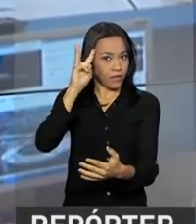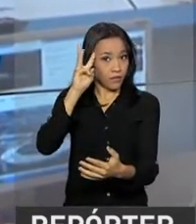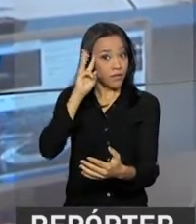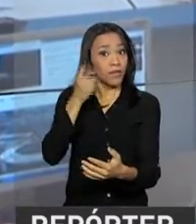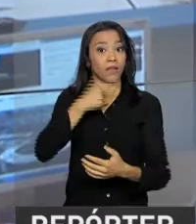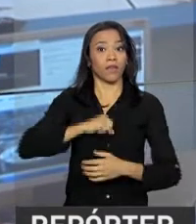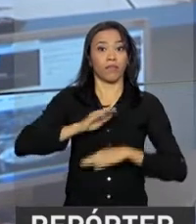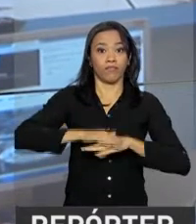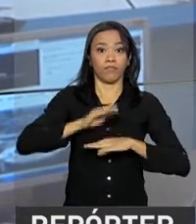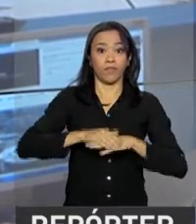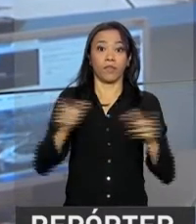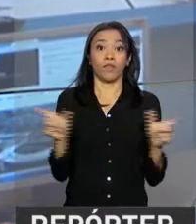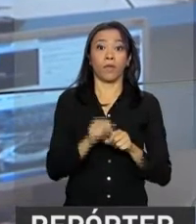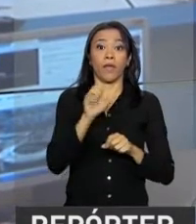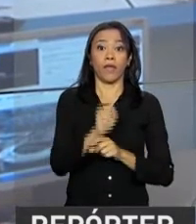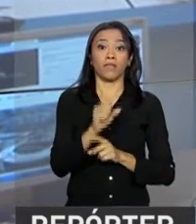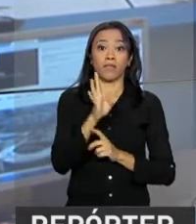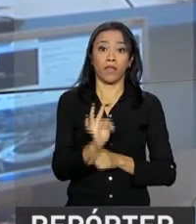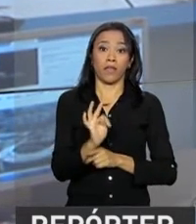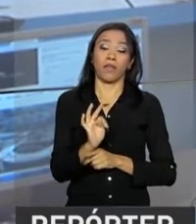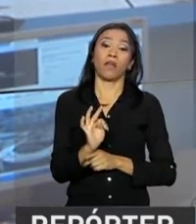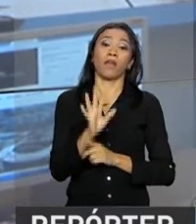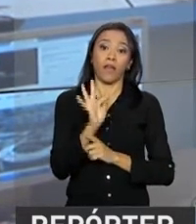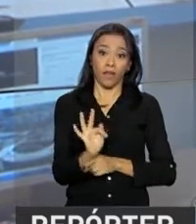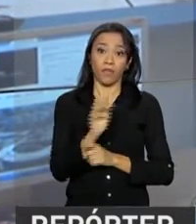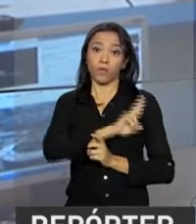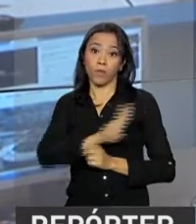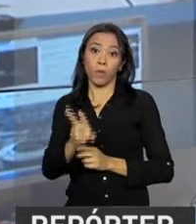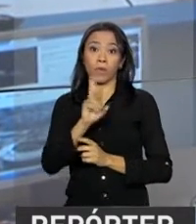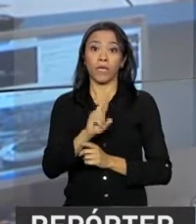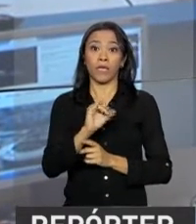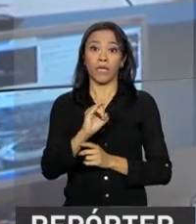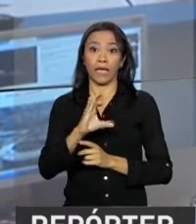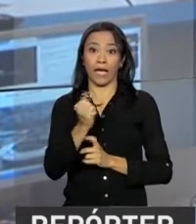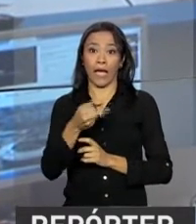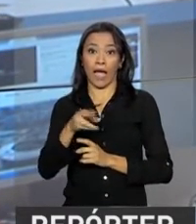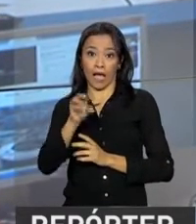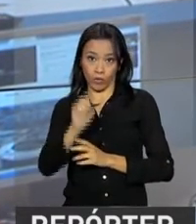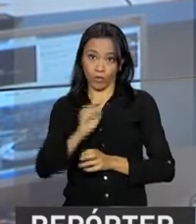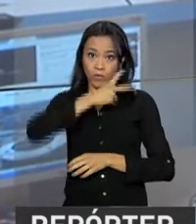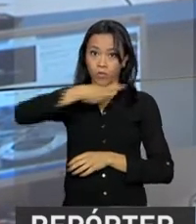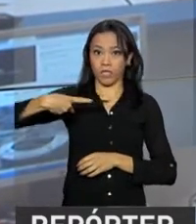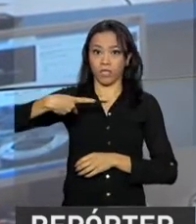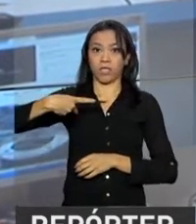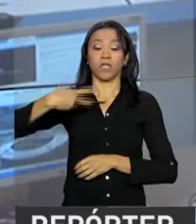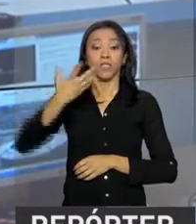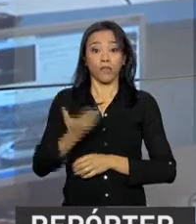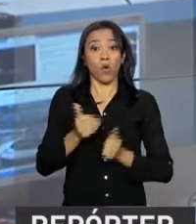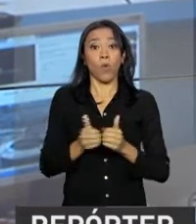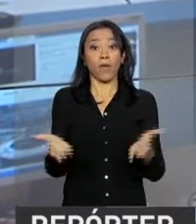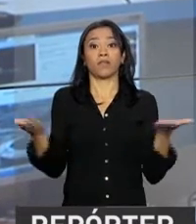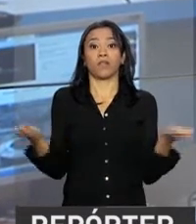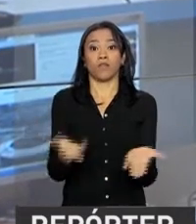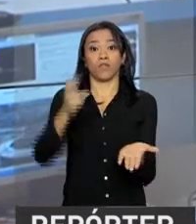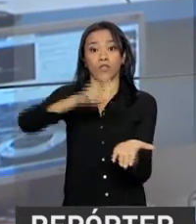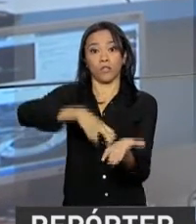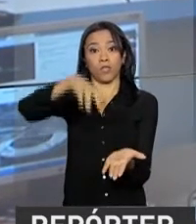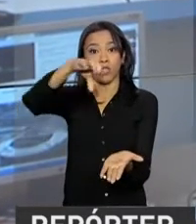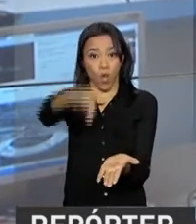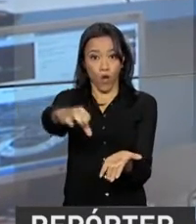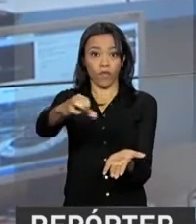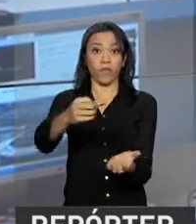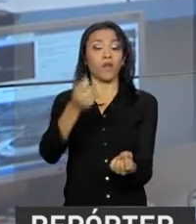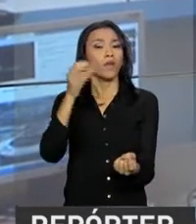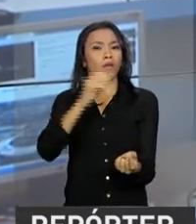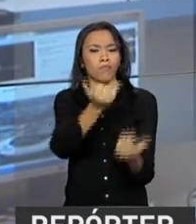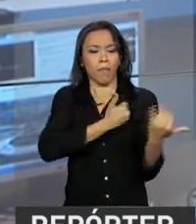comando do presidente do Supremo Tribunal Federal, Ricardo Lewandowski. A sessão será aberta agora, a partir das 9 horas da manhã. Serão ouvidas